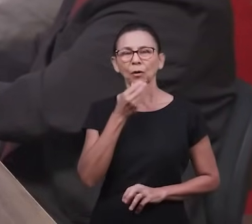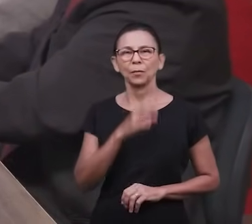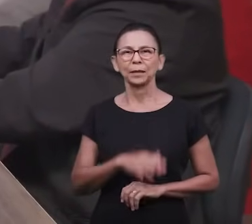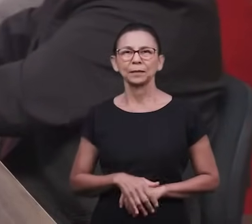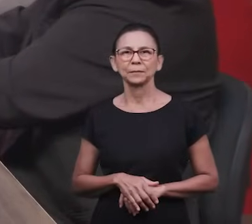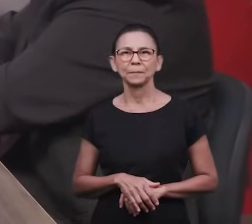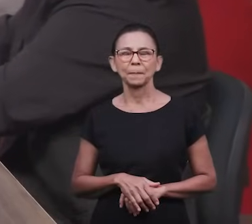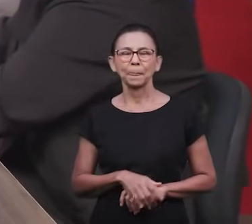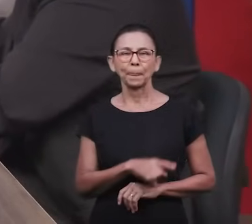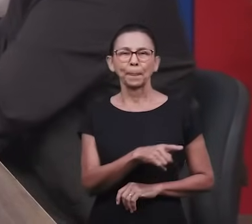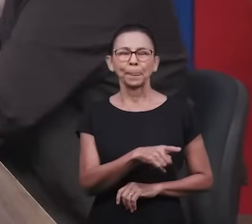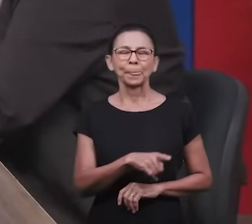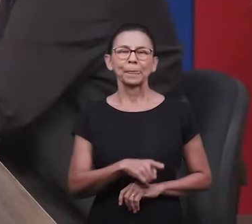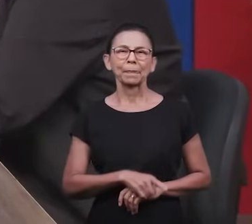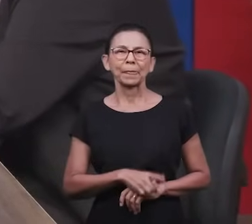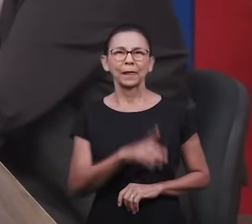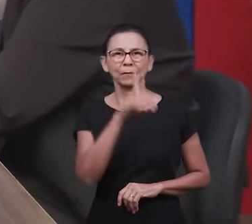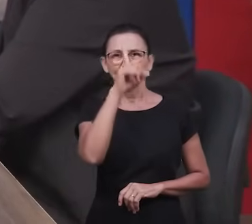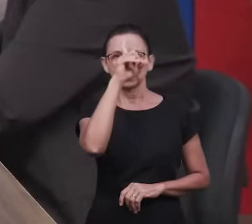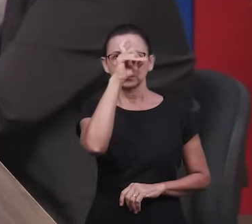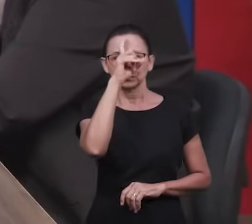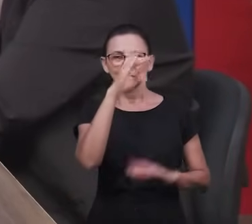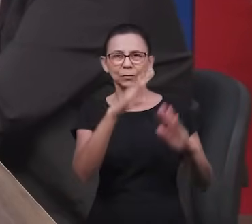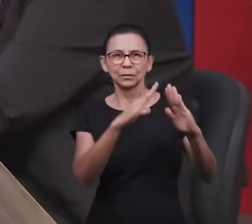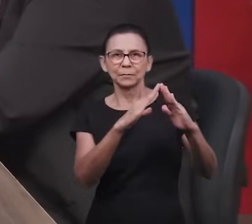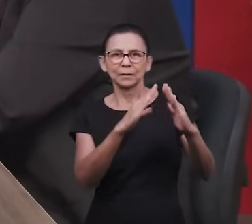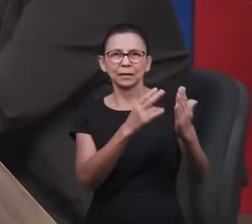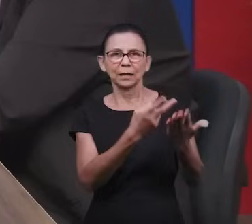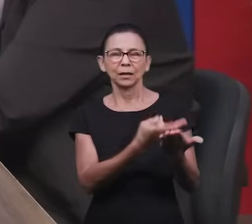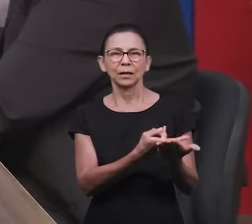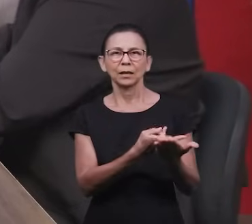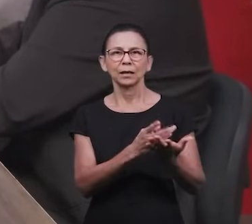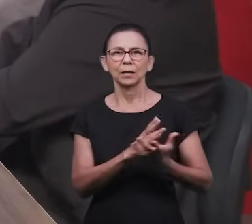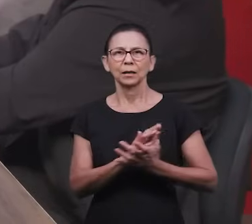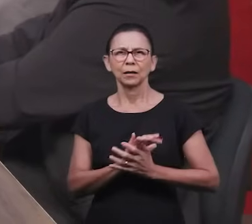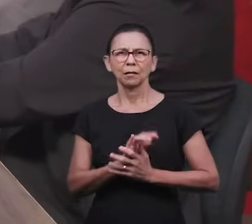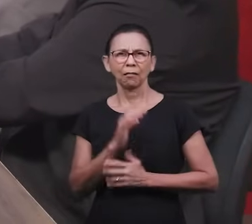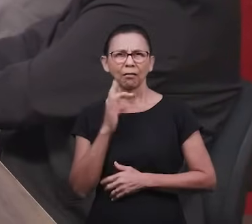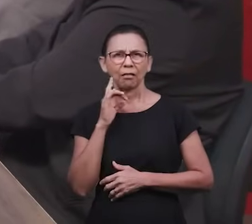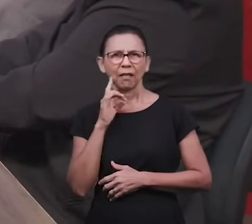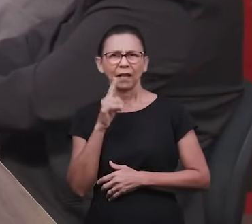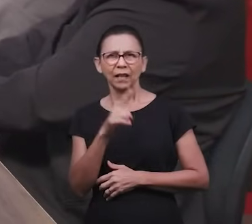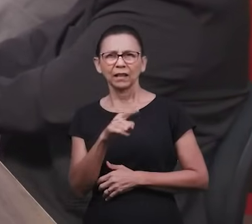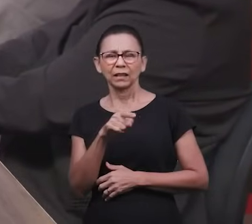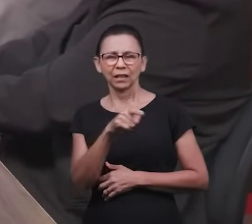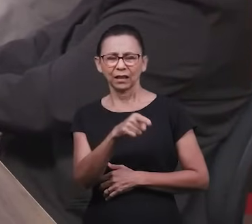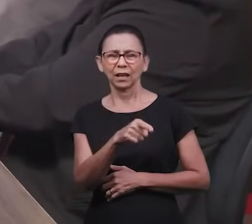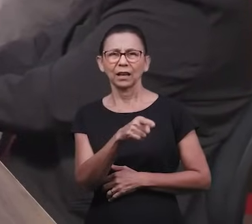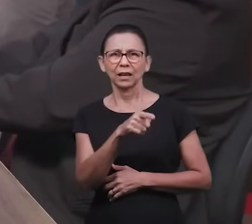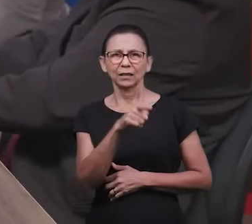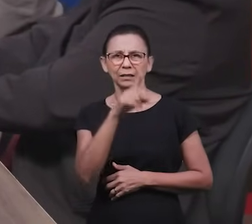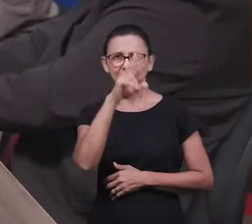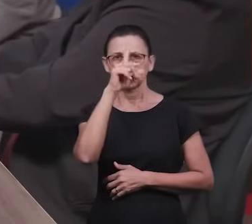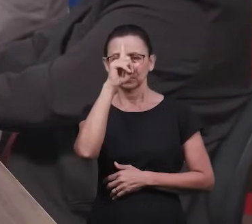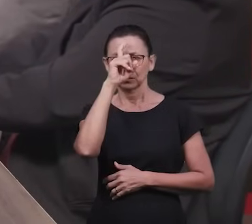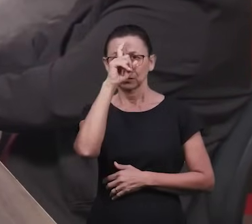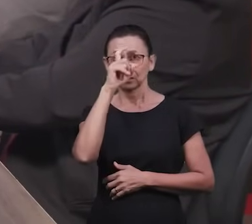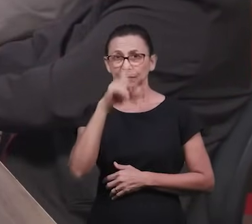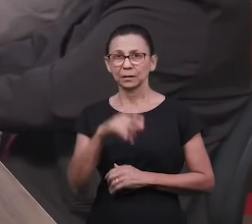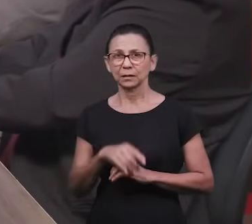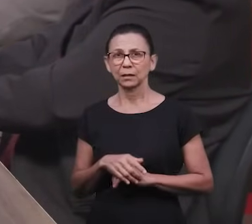de um irmão foi no hospital, foi fazer a entrega. Aí chegou lá e se deparou com um rapaz que estava